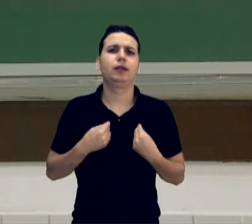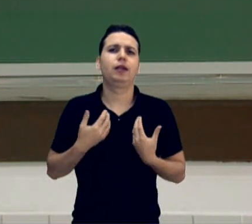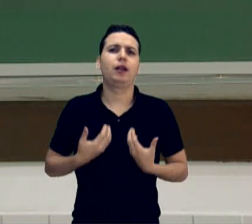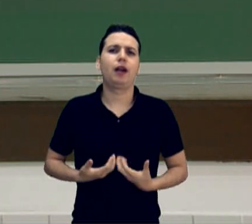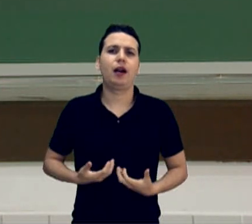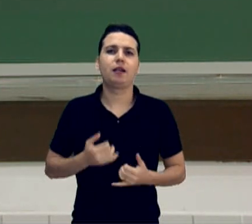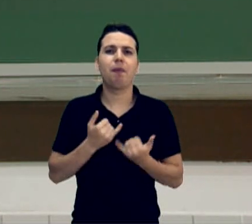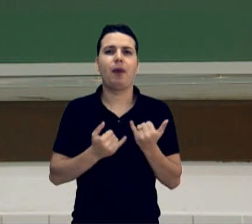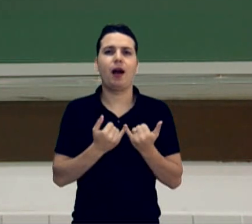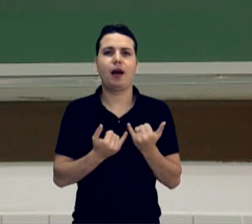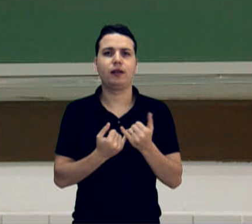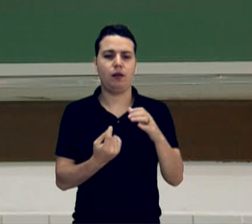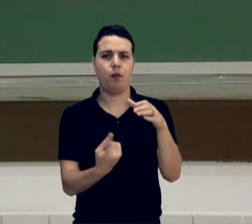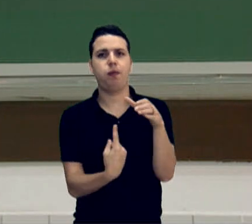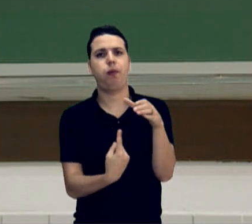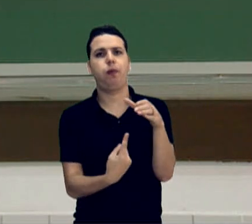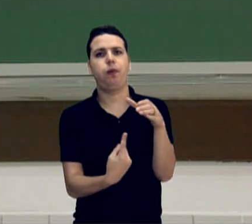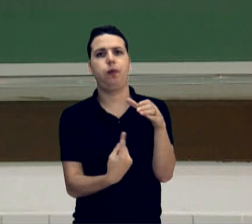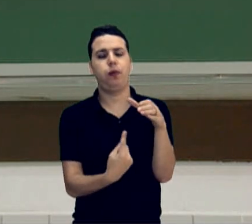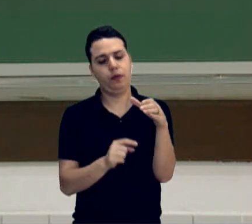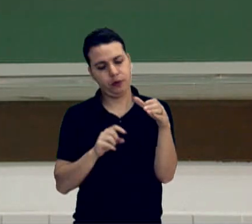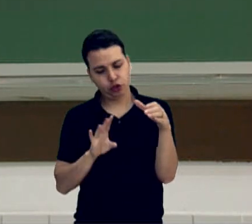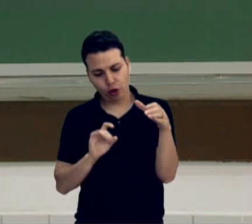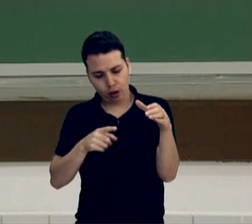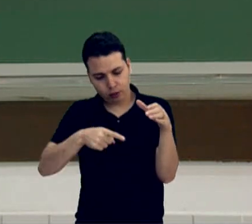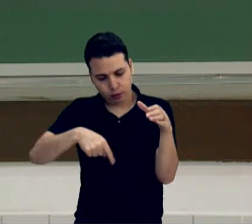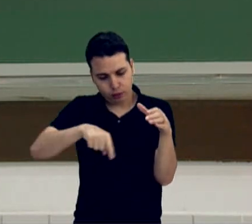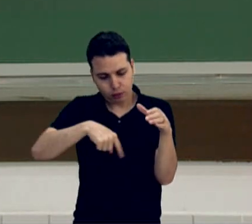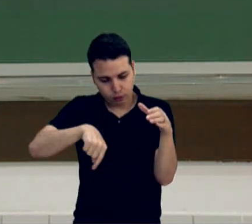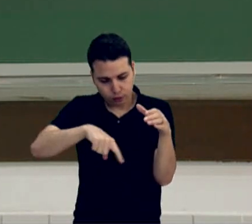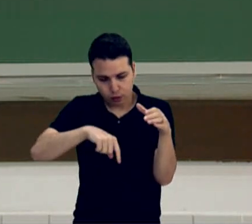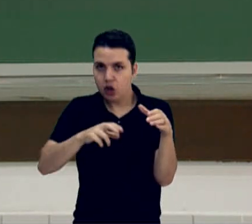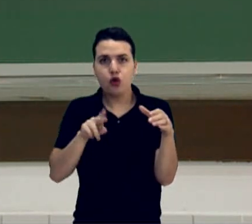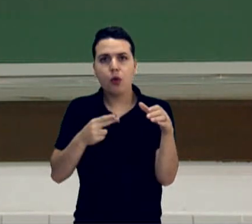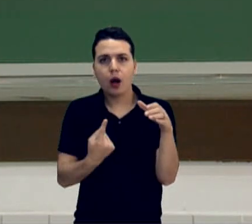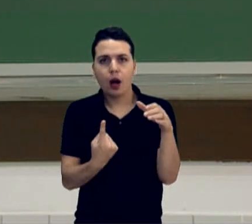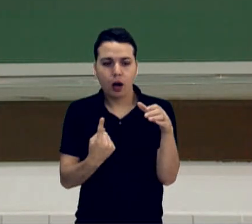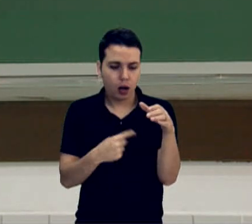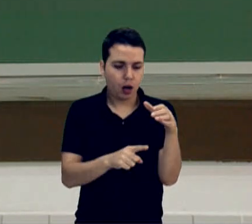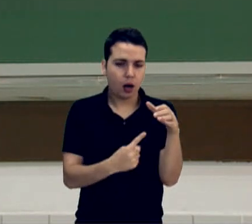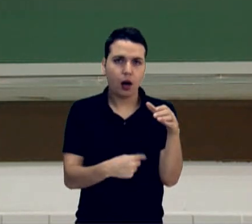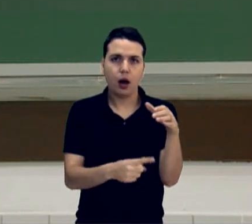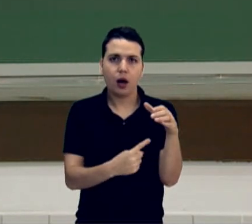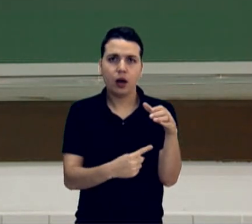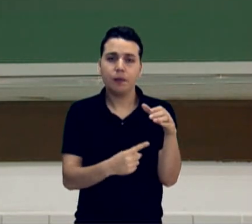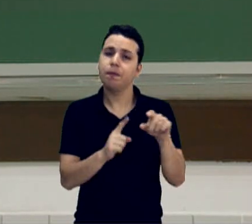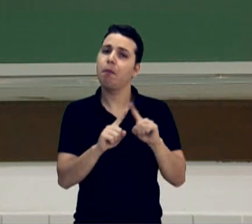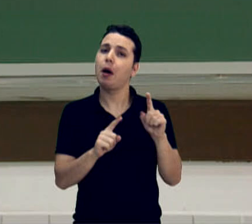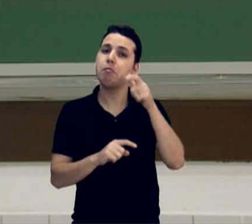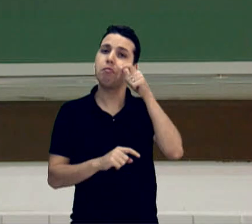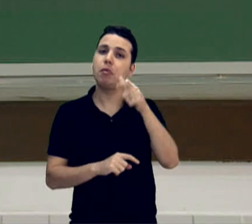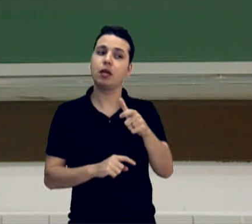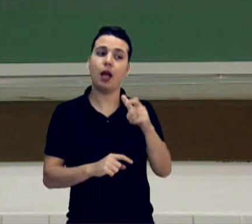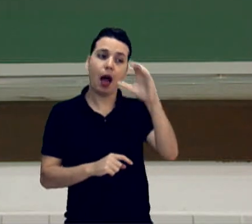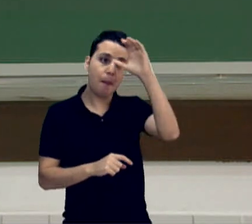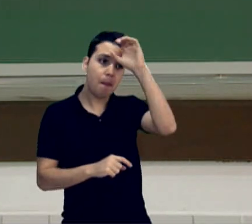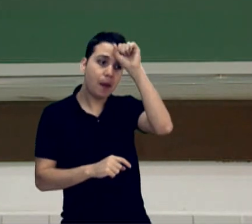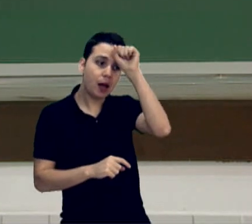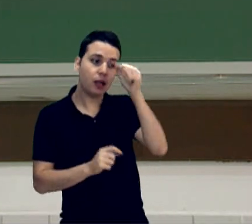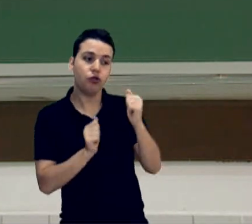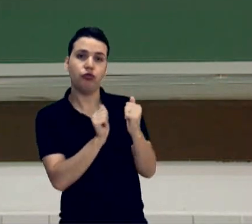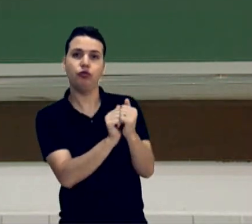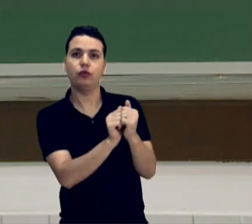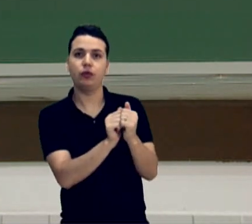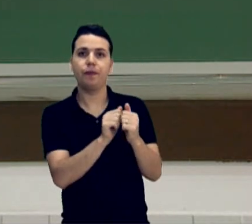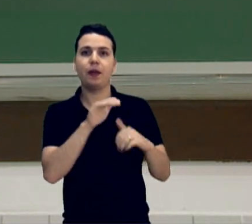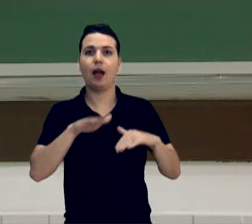gente não vai falar isso, mas é interessante que a gente aprenda com o outro, né? Por mais que é o rapaz que conduza, às